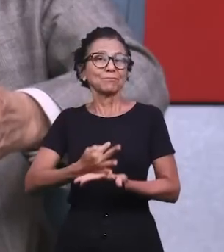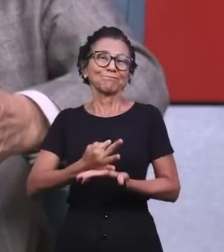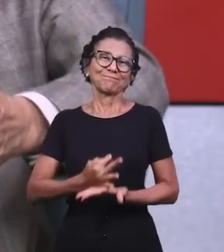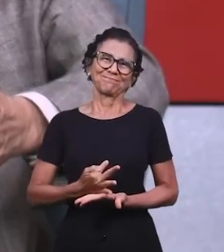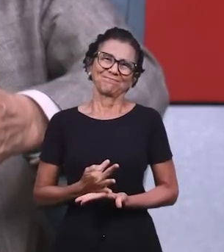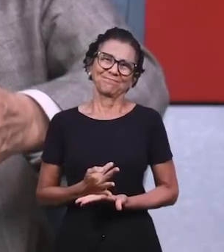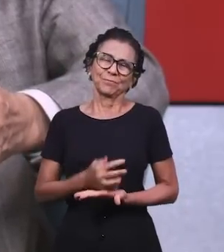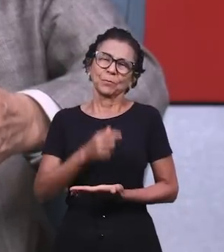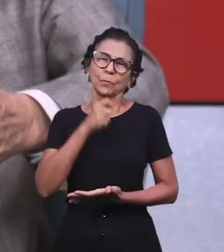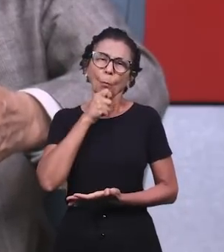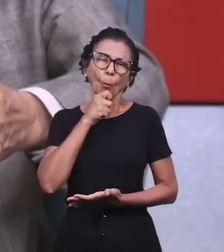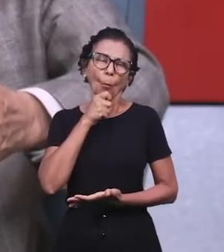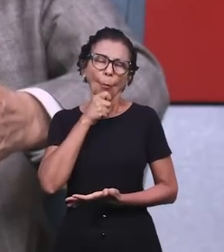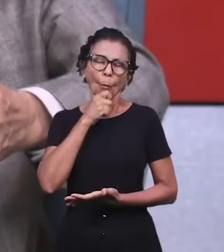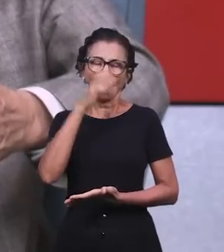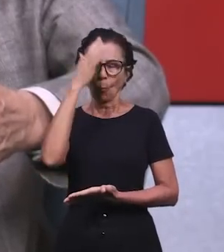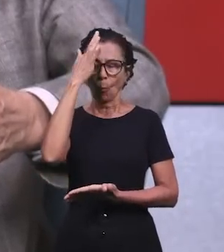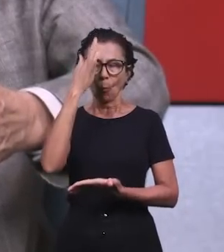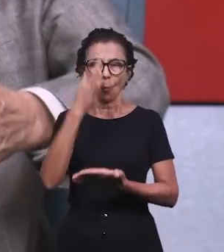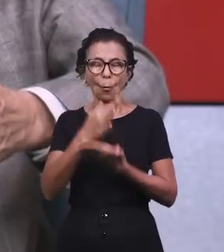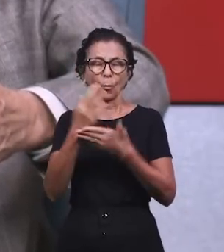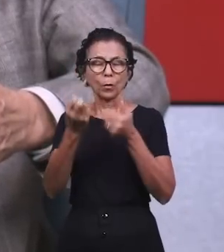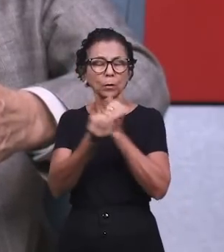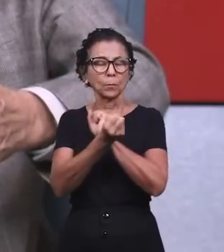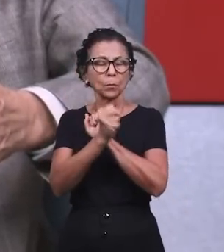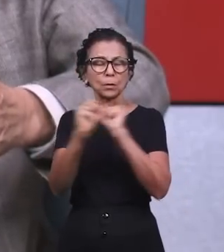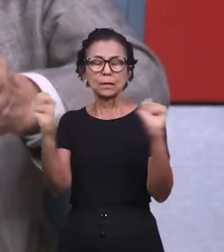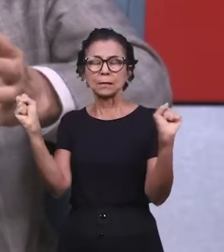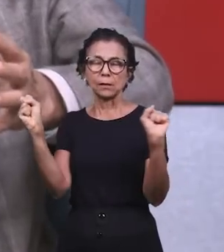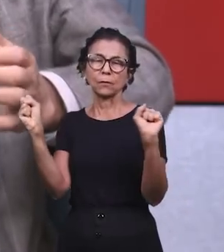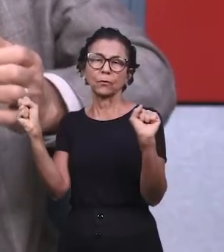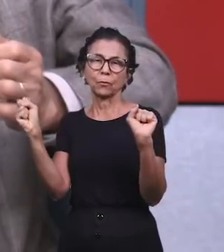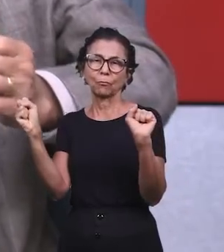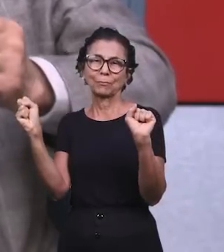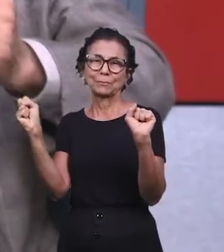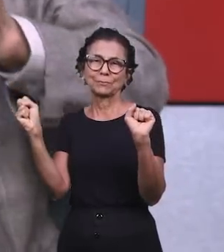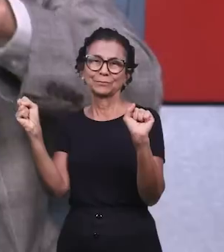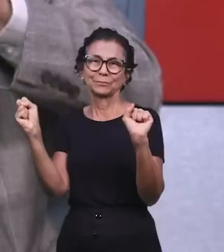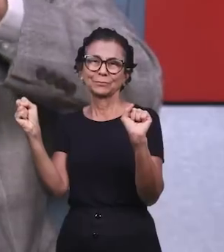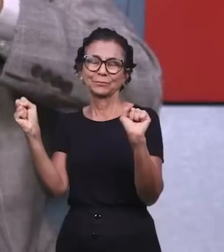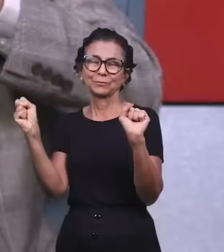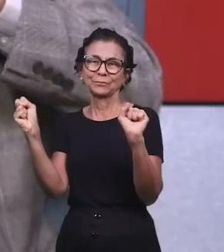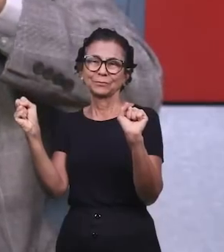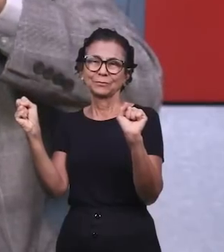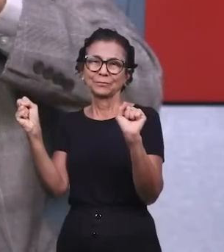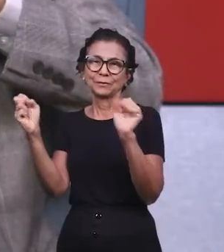Sem fé é impossível agradar a Deus. Mas a fé,